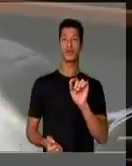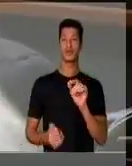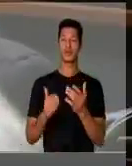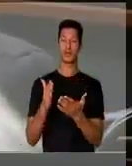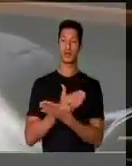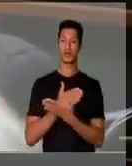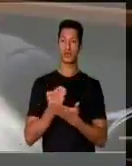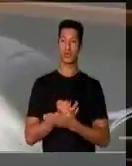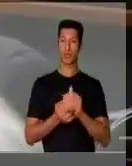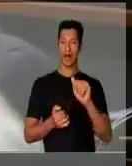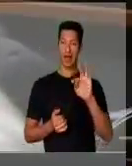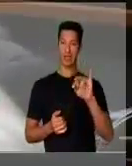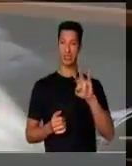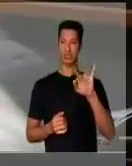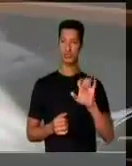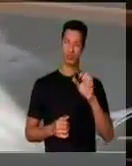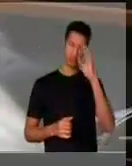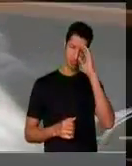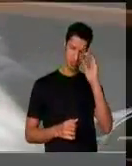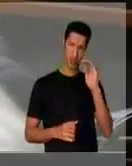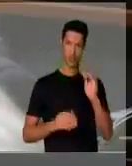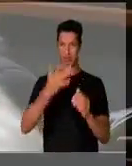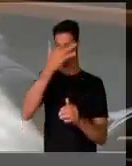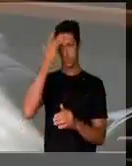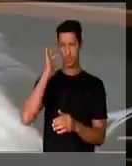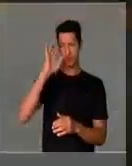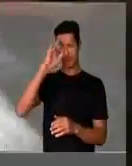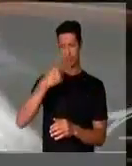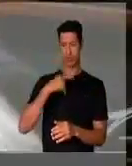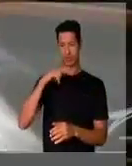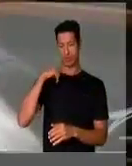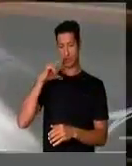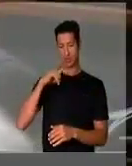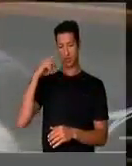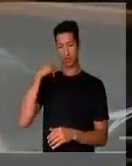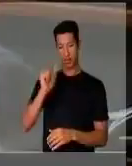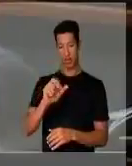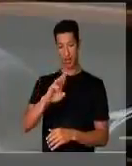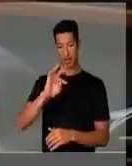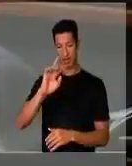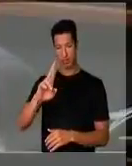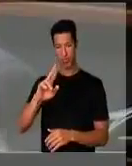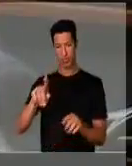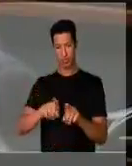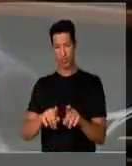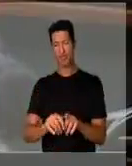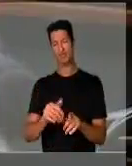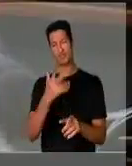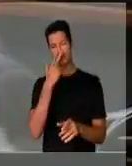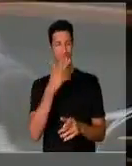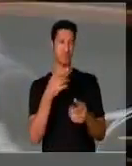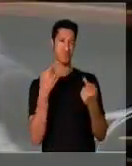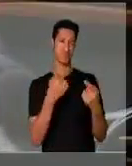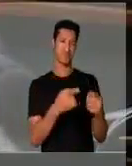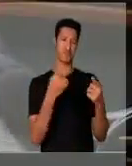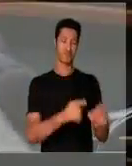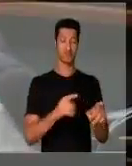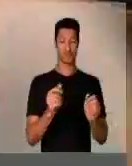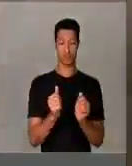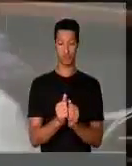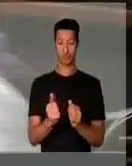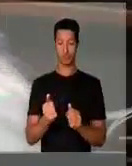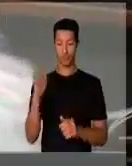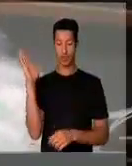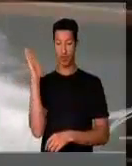uma atitude, com todo respeito pessoal que eu tenho ao deputado Arthur, mas uma atitude até jocosa com